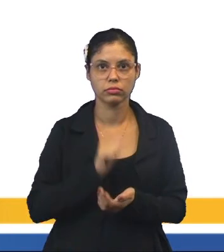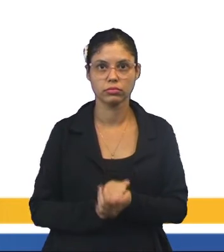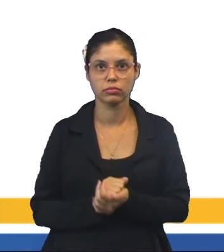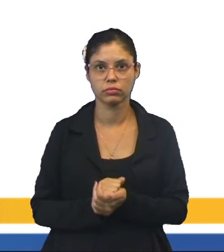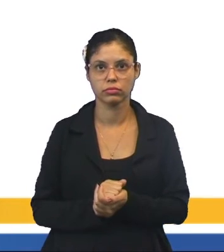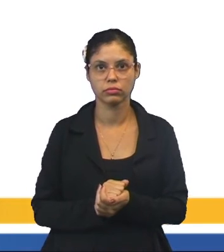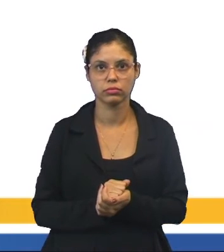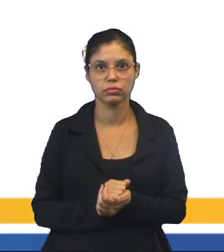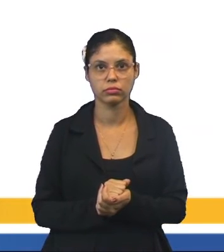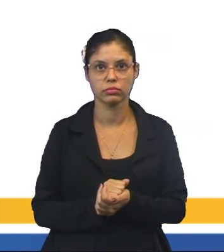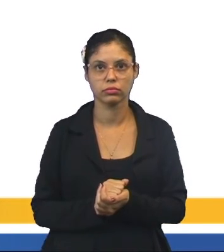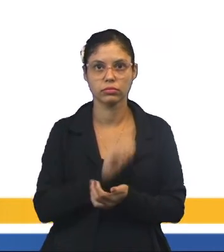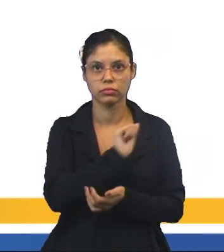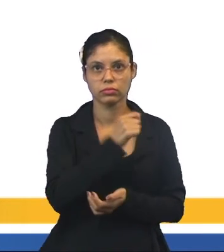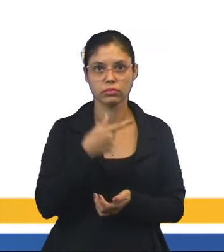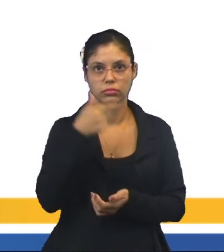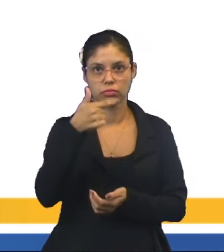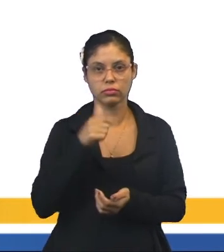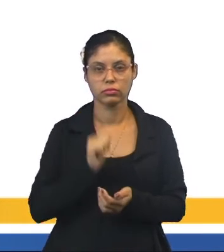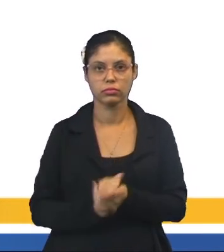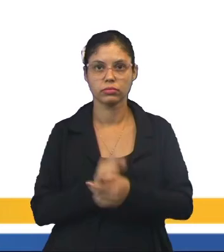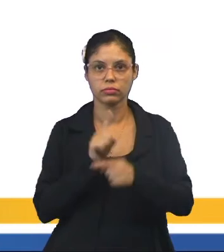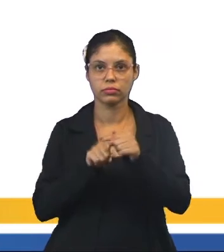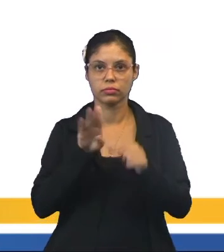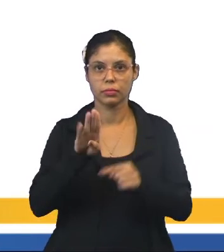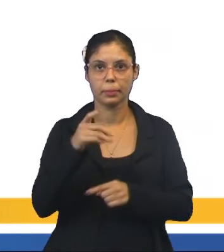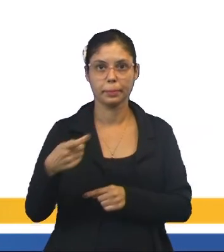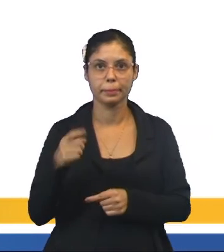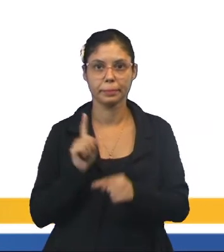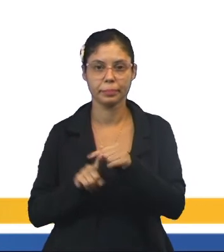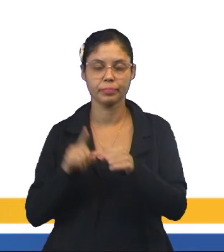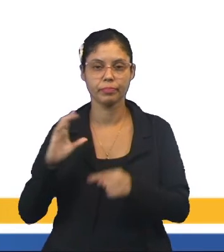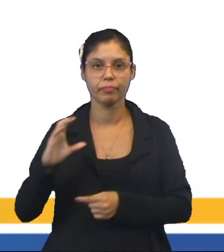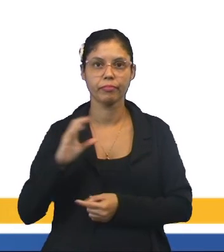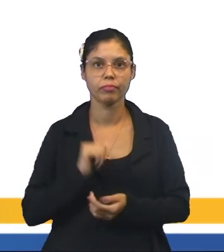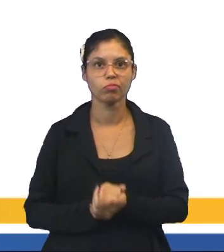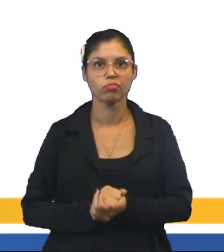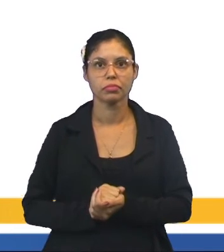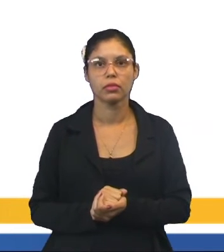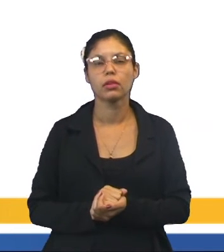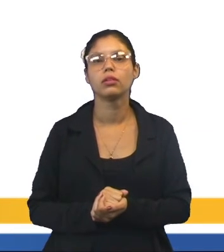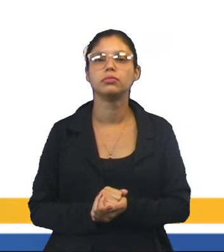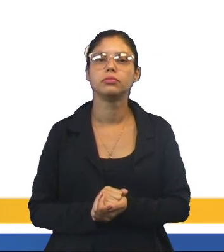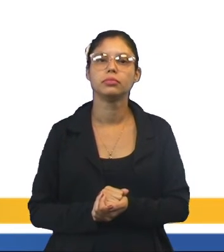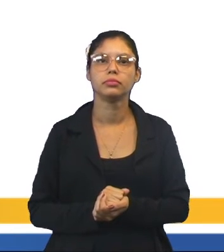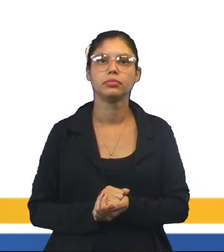y é igual a ax ao quadrado mais bx mais c.